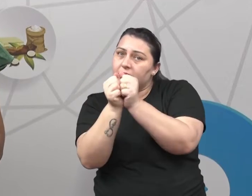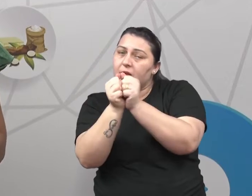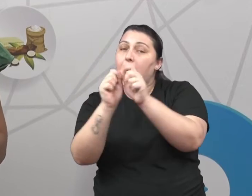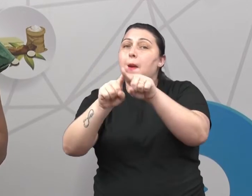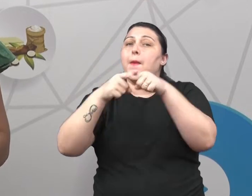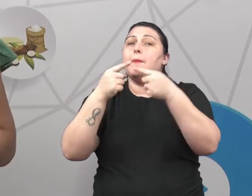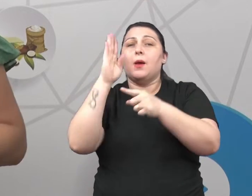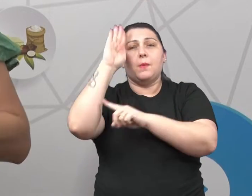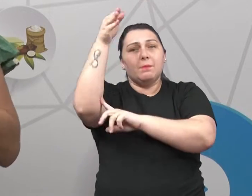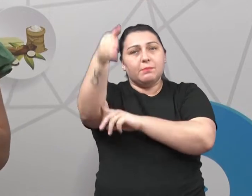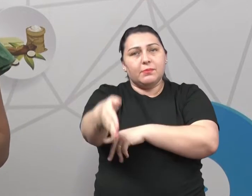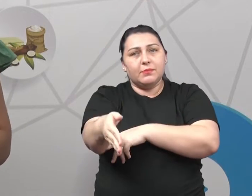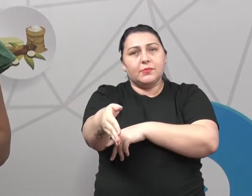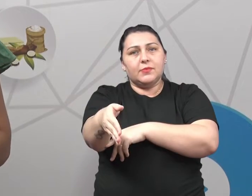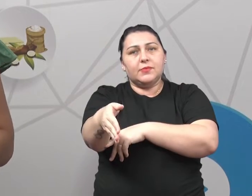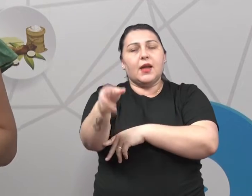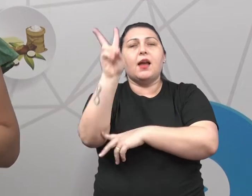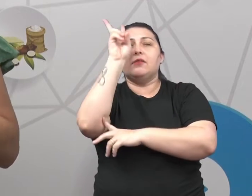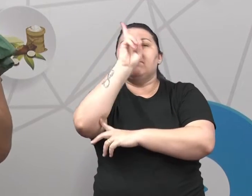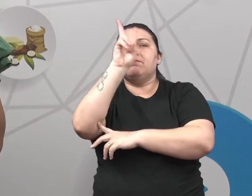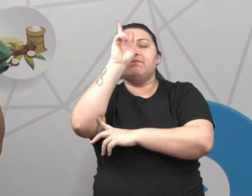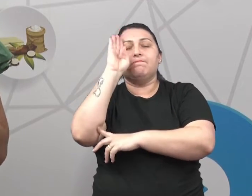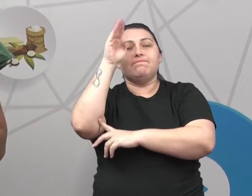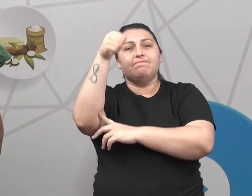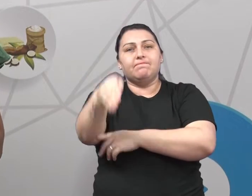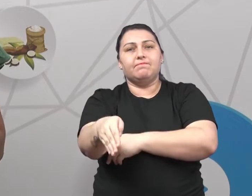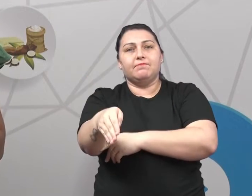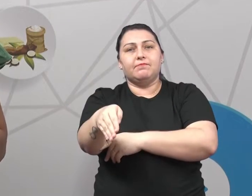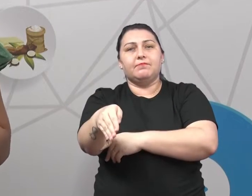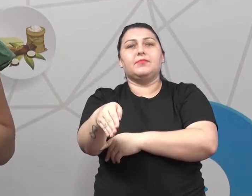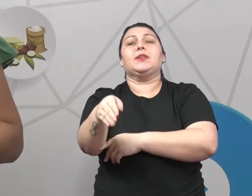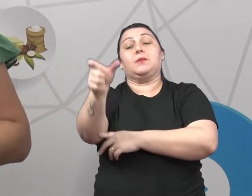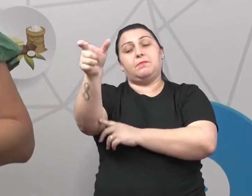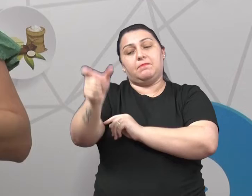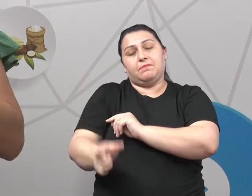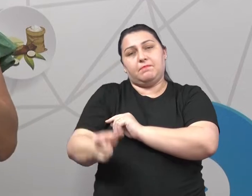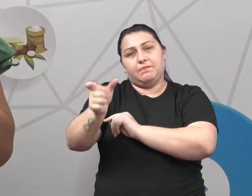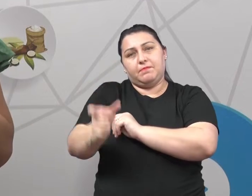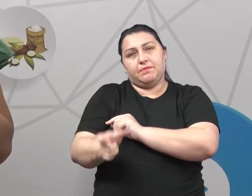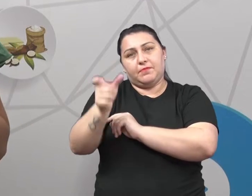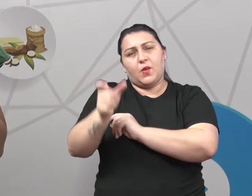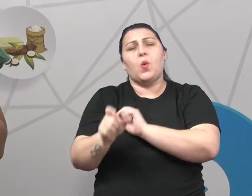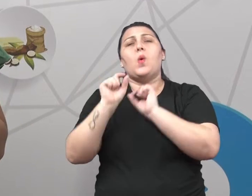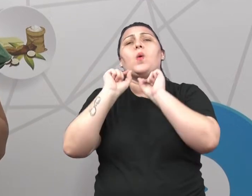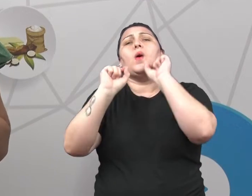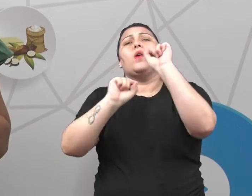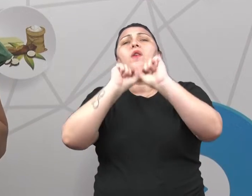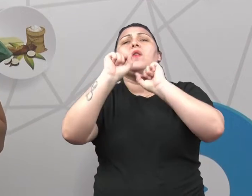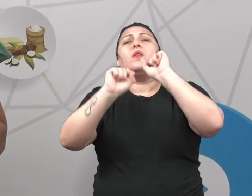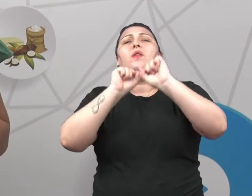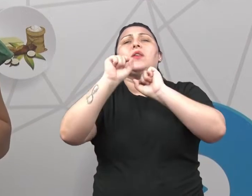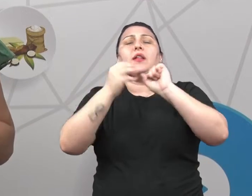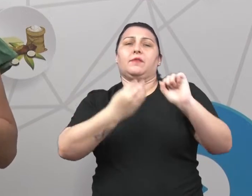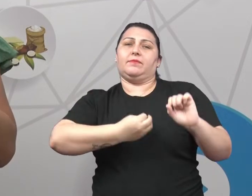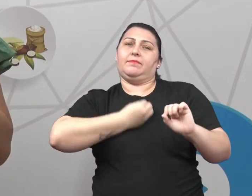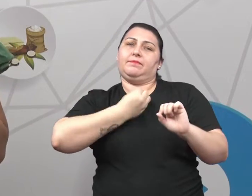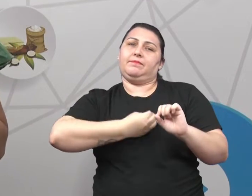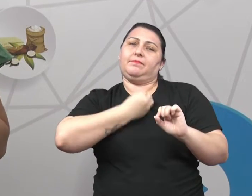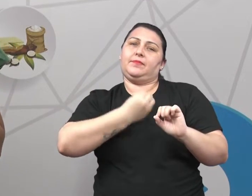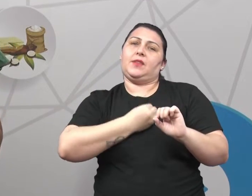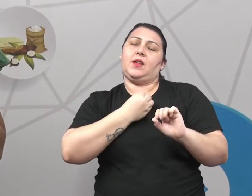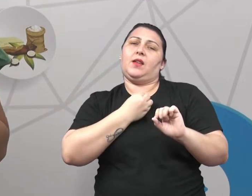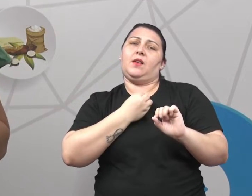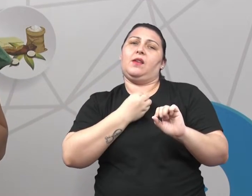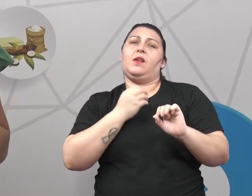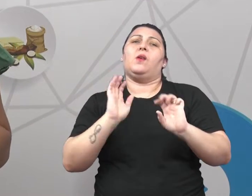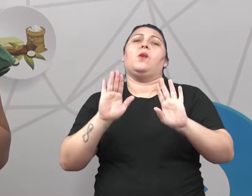o principal, a história principal é sobre esta personagem, é sobre o que ela está vivenciando, como são as